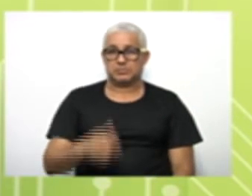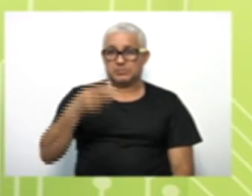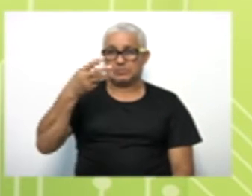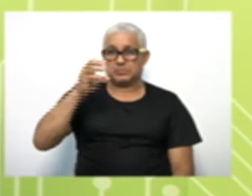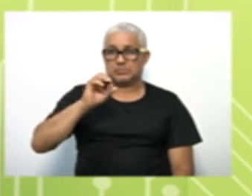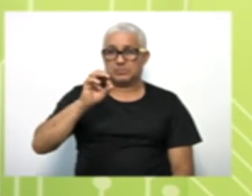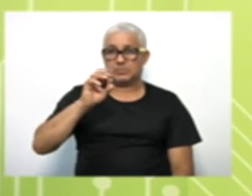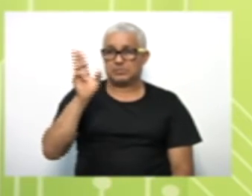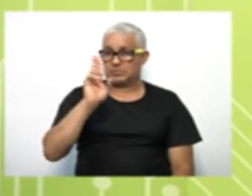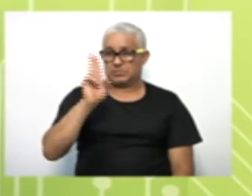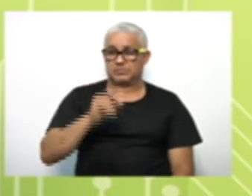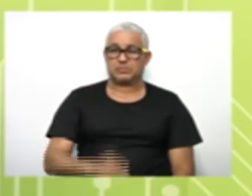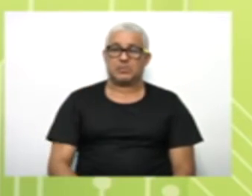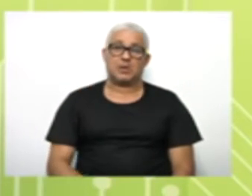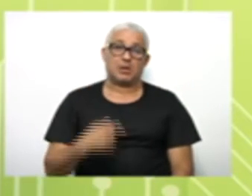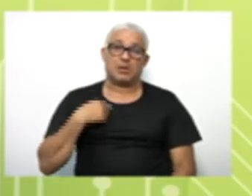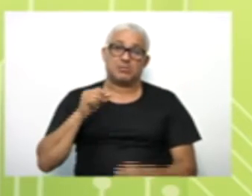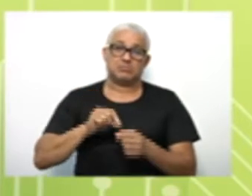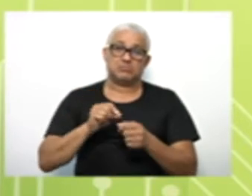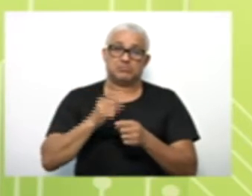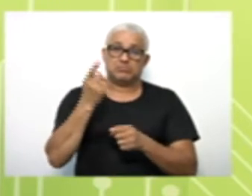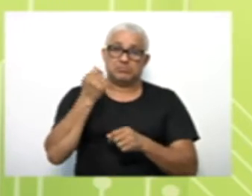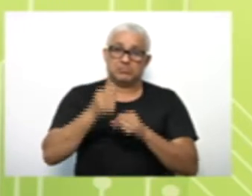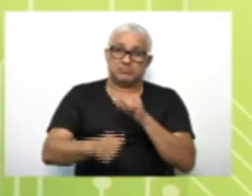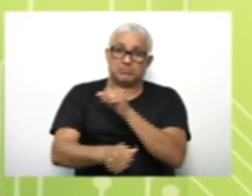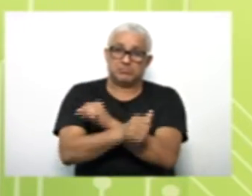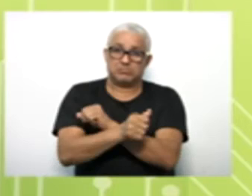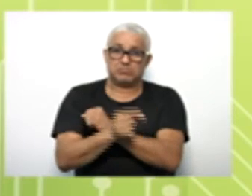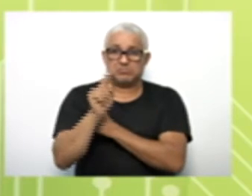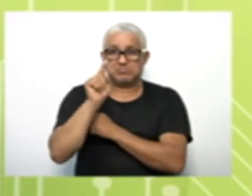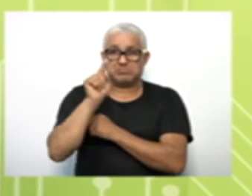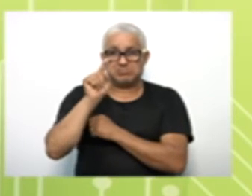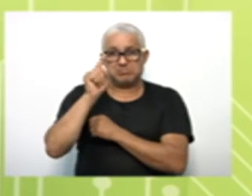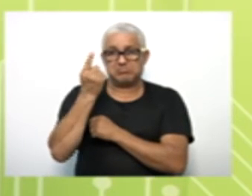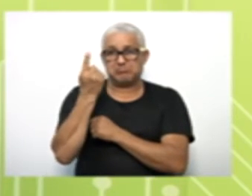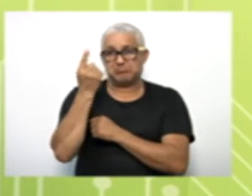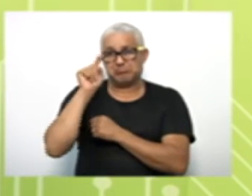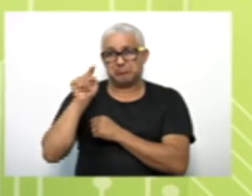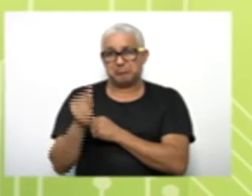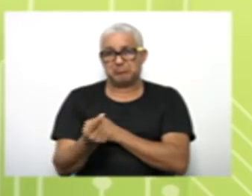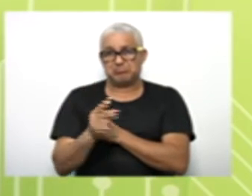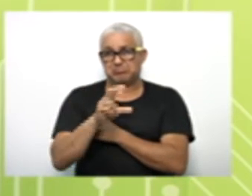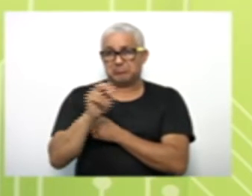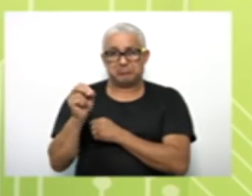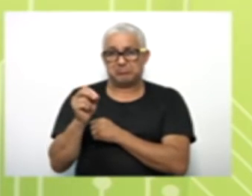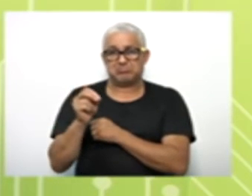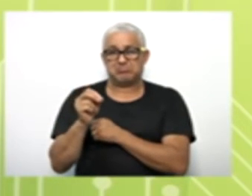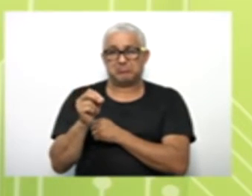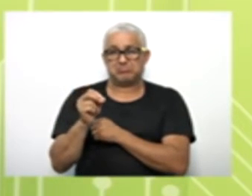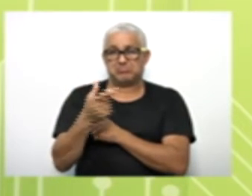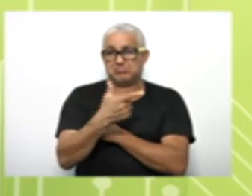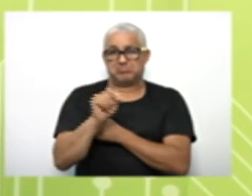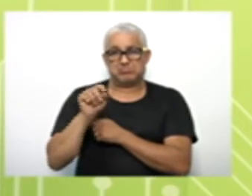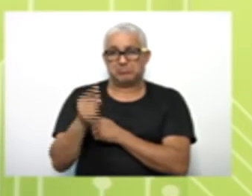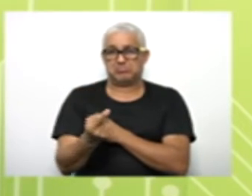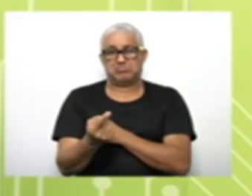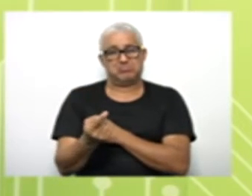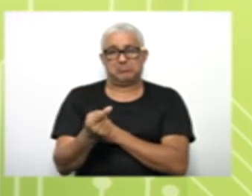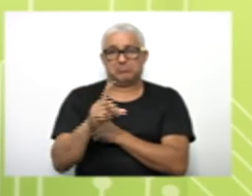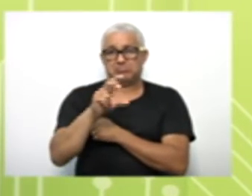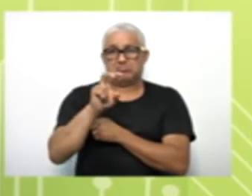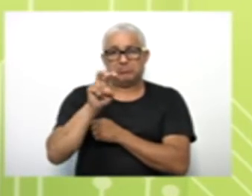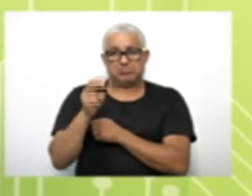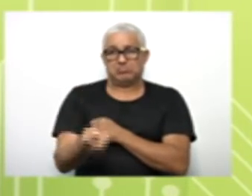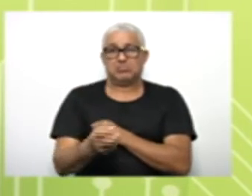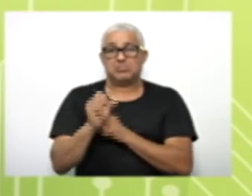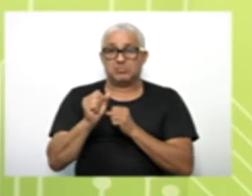R$30. Mas você fez o investimento de 1.000, 500, 100 mil, 1 milhão, 200 mil, 10 mil, 5 mil. Você só